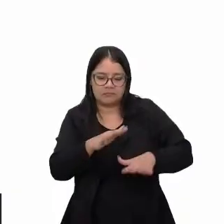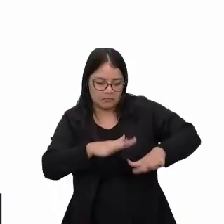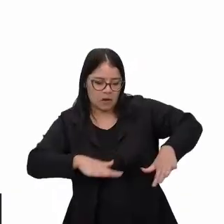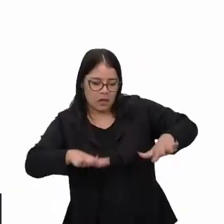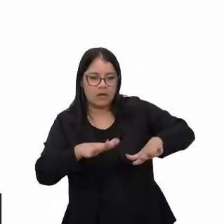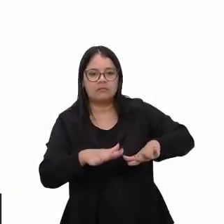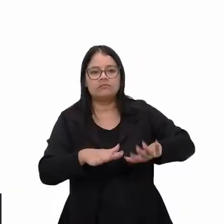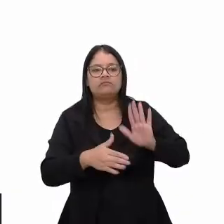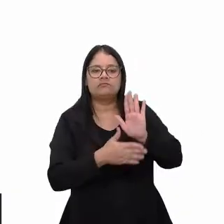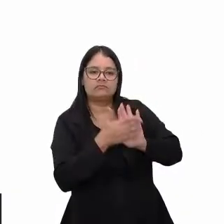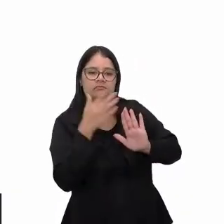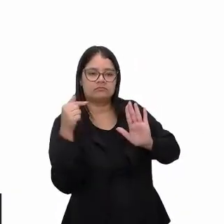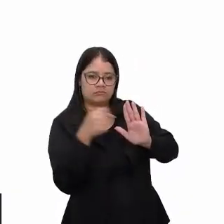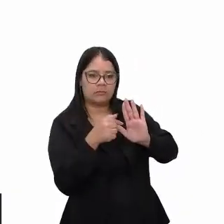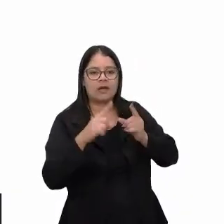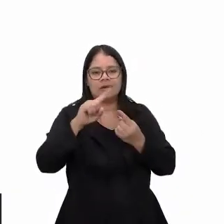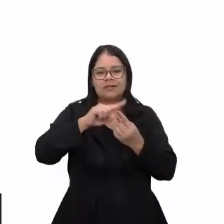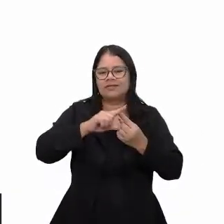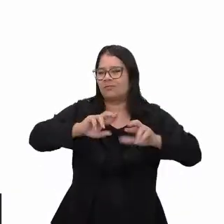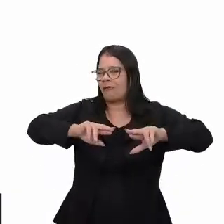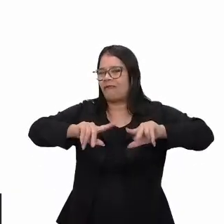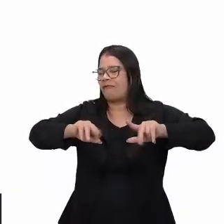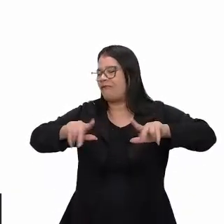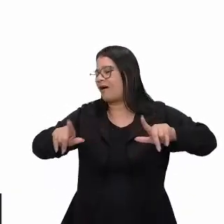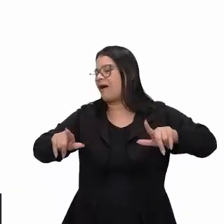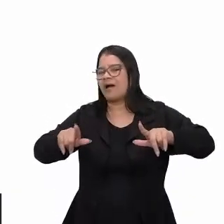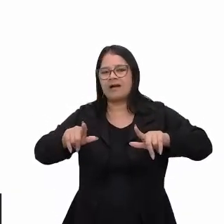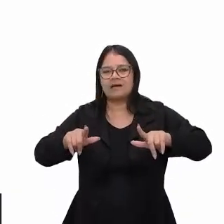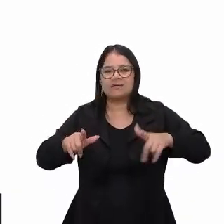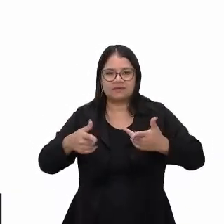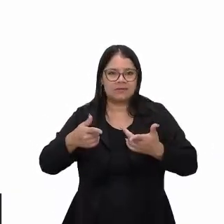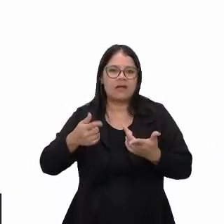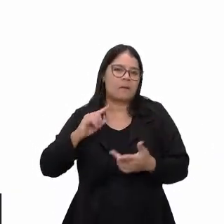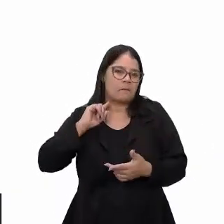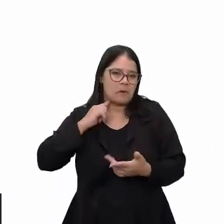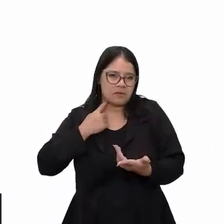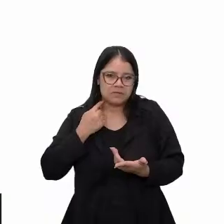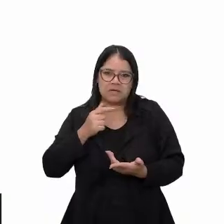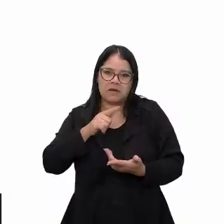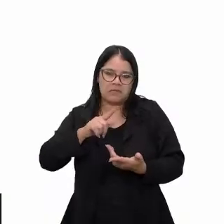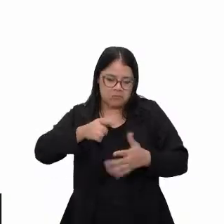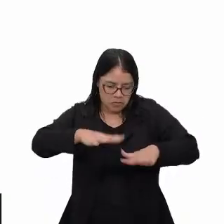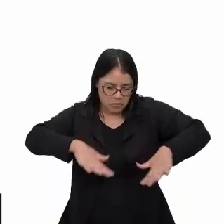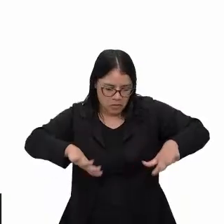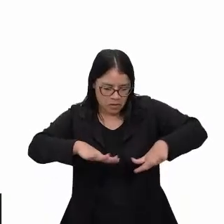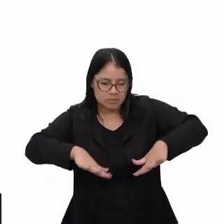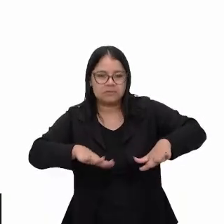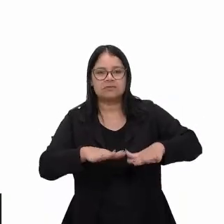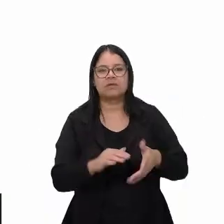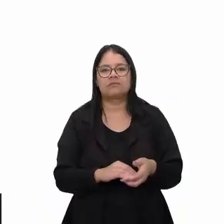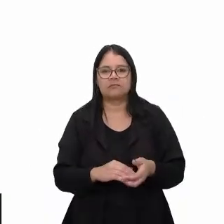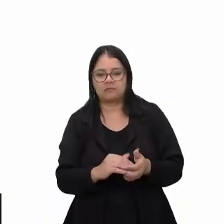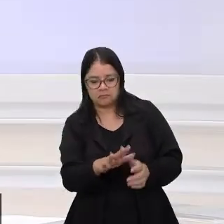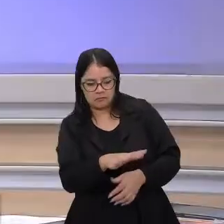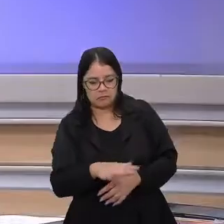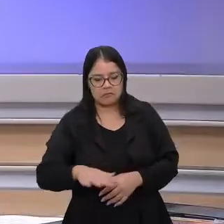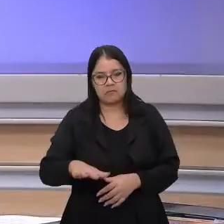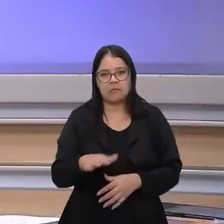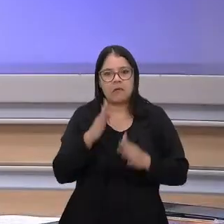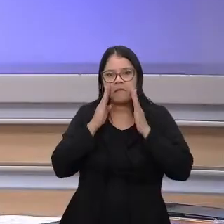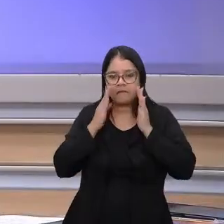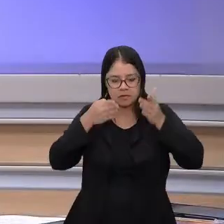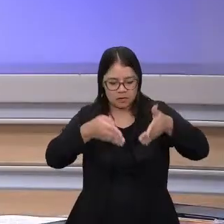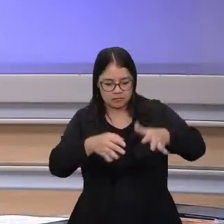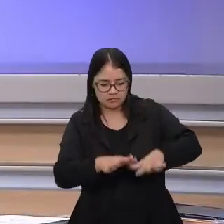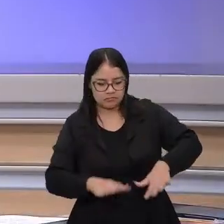que não existe só um, existem vários. Então, são várias ações que têm que ser feitas, não um único ponto, focando numa única